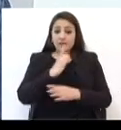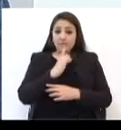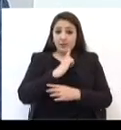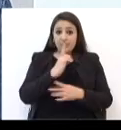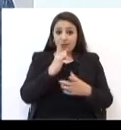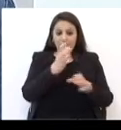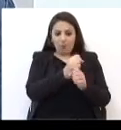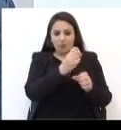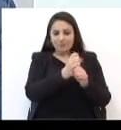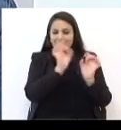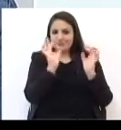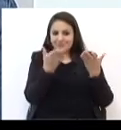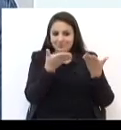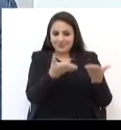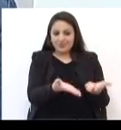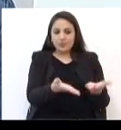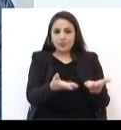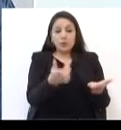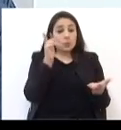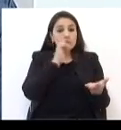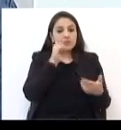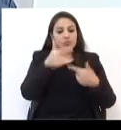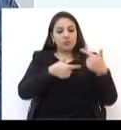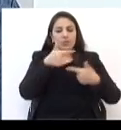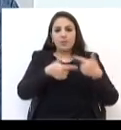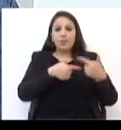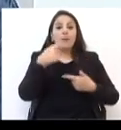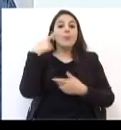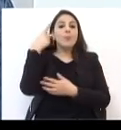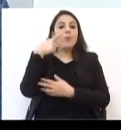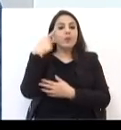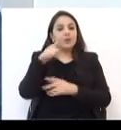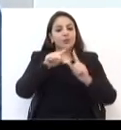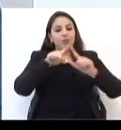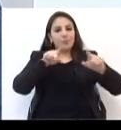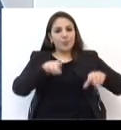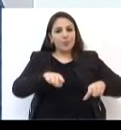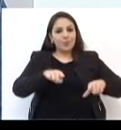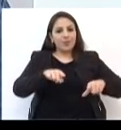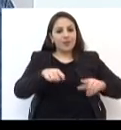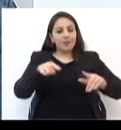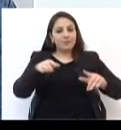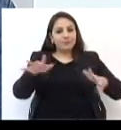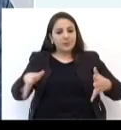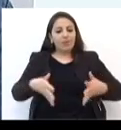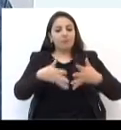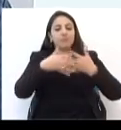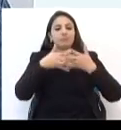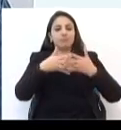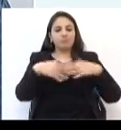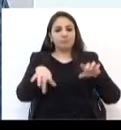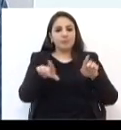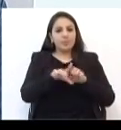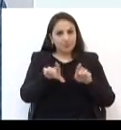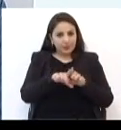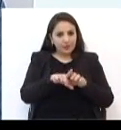um orçamento específico para a gente poder trabalhar políticas públicas integradas